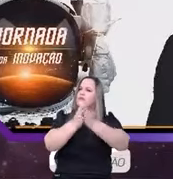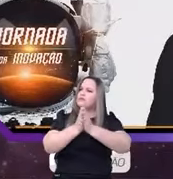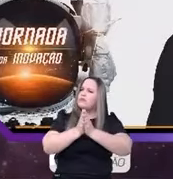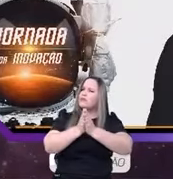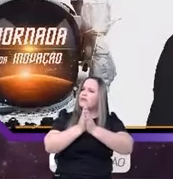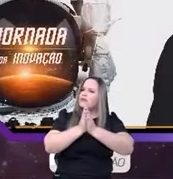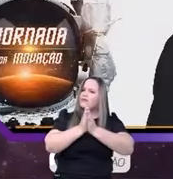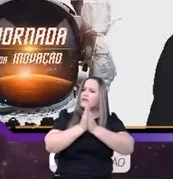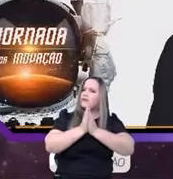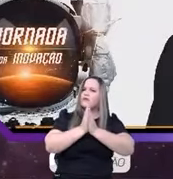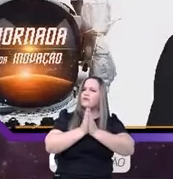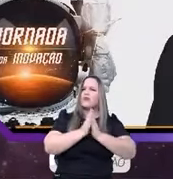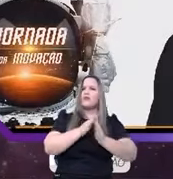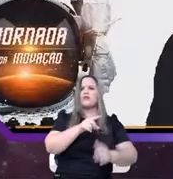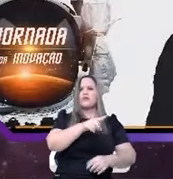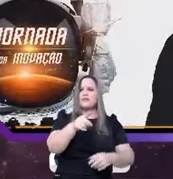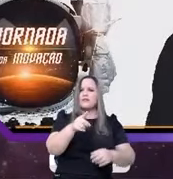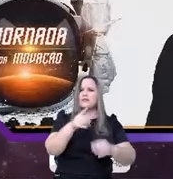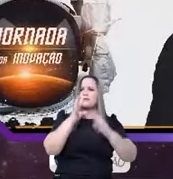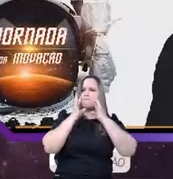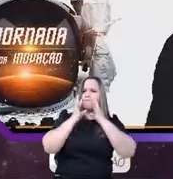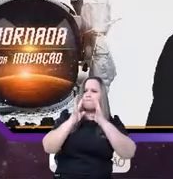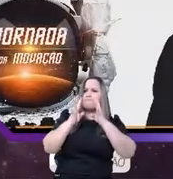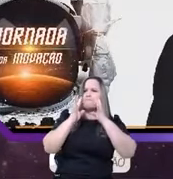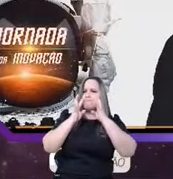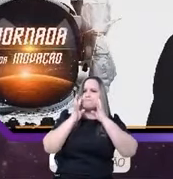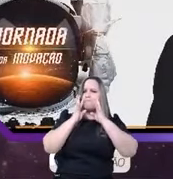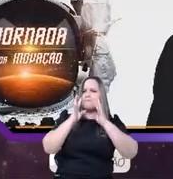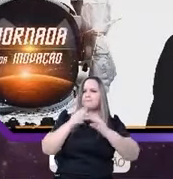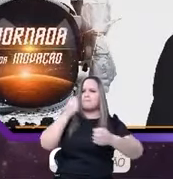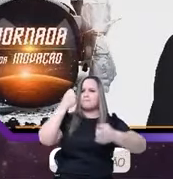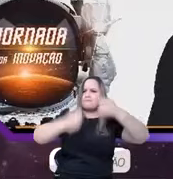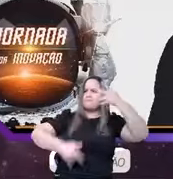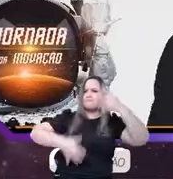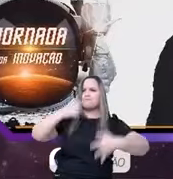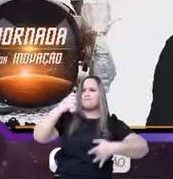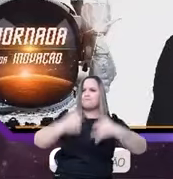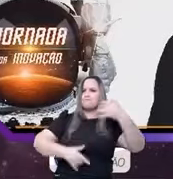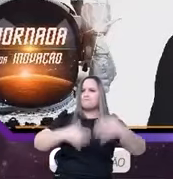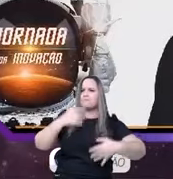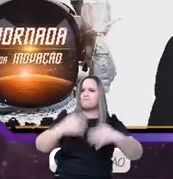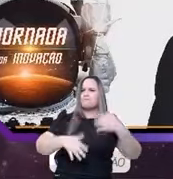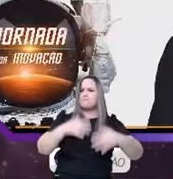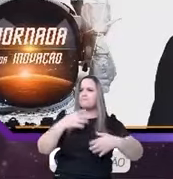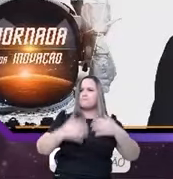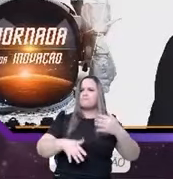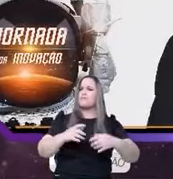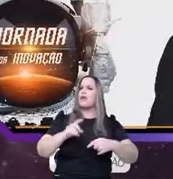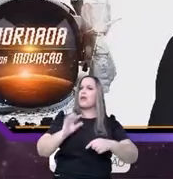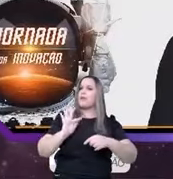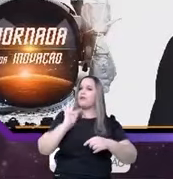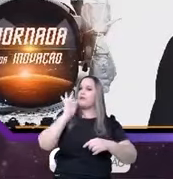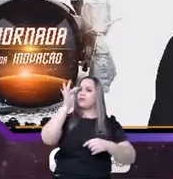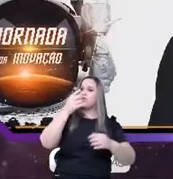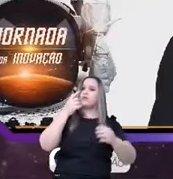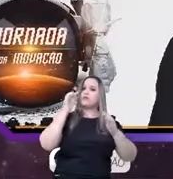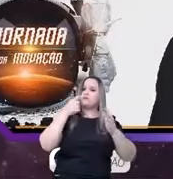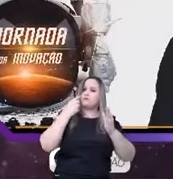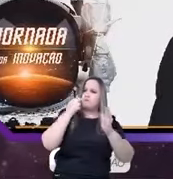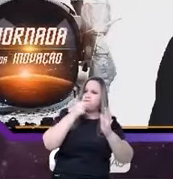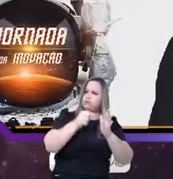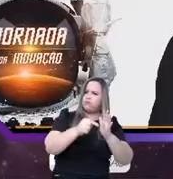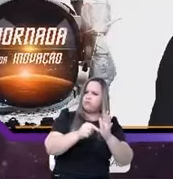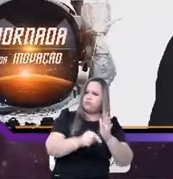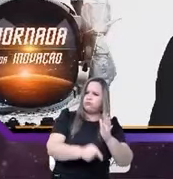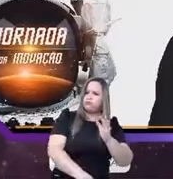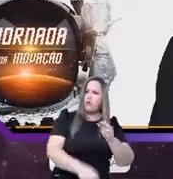os argumentos trazidos aqui nesse debate sejam motivo para as mais profundas reflexões, não só do Poder